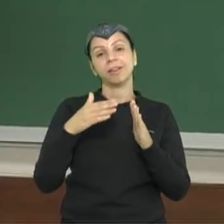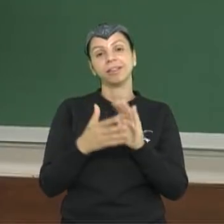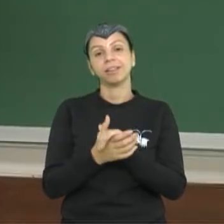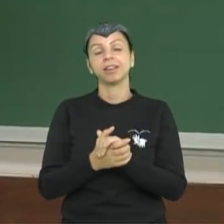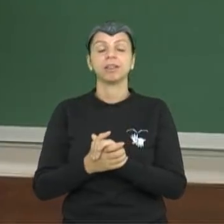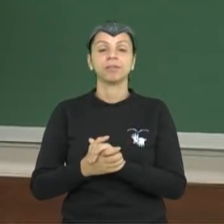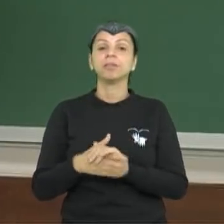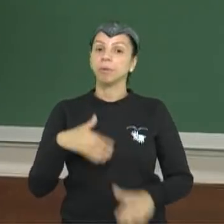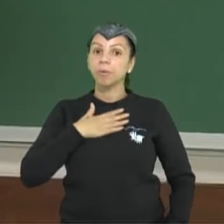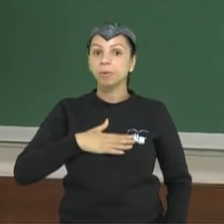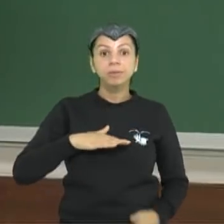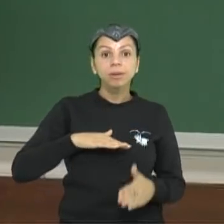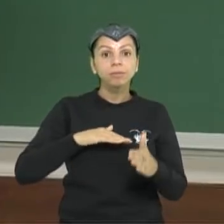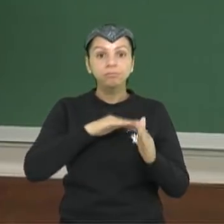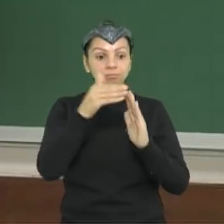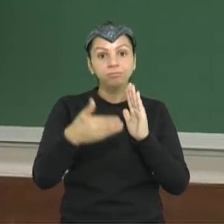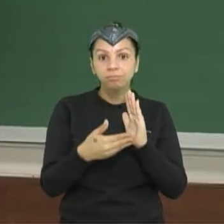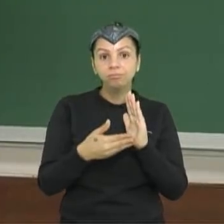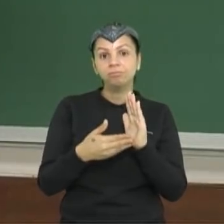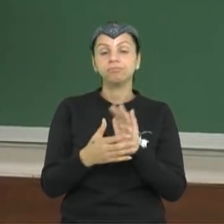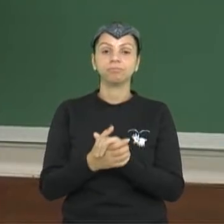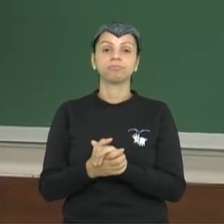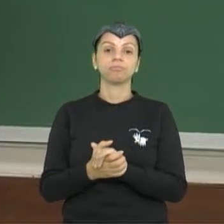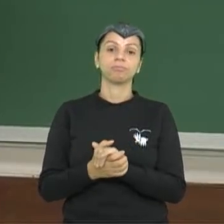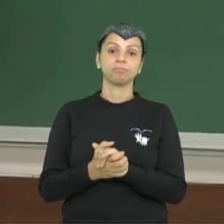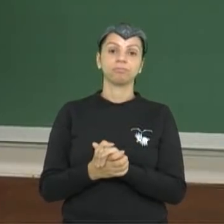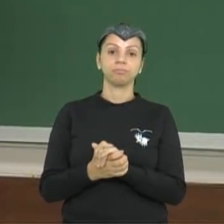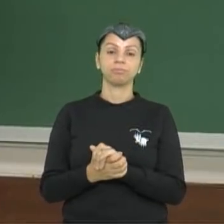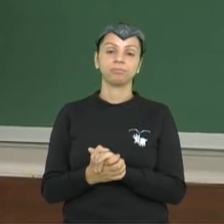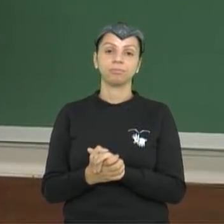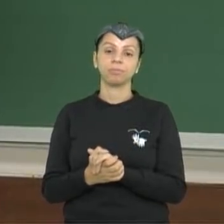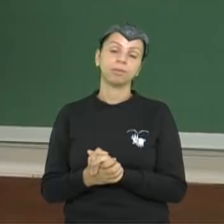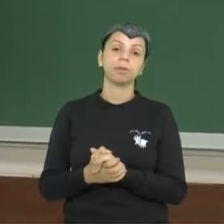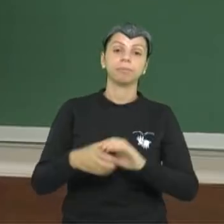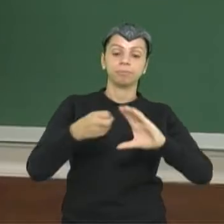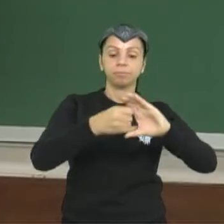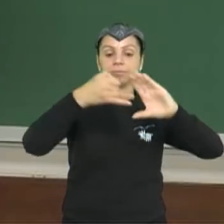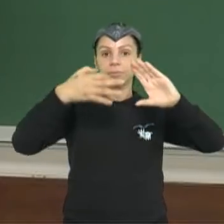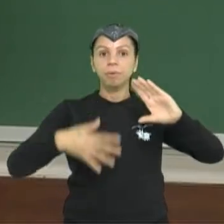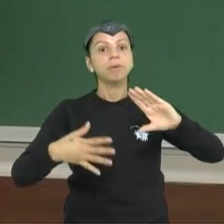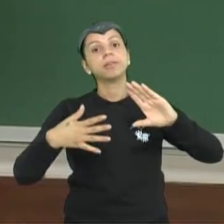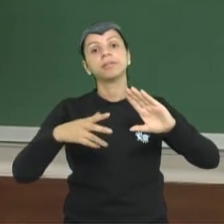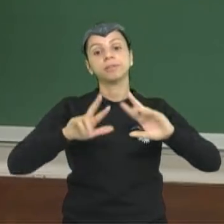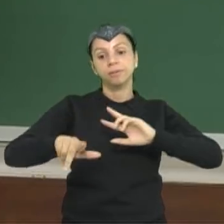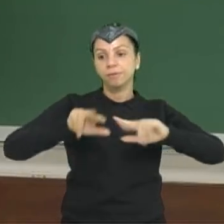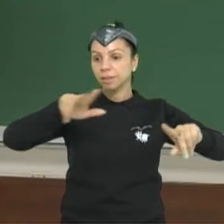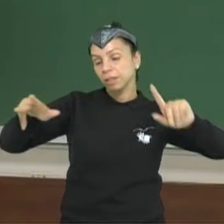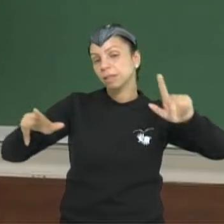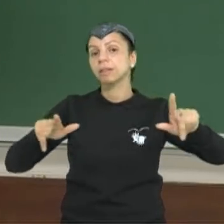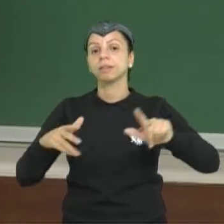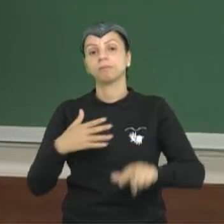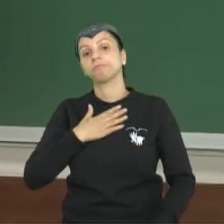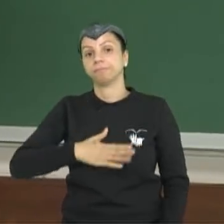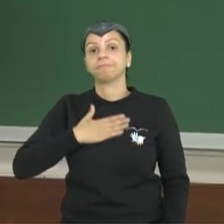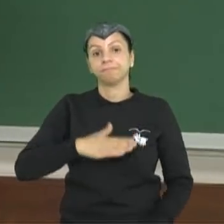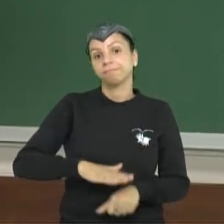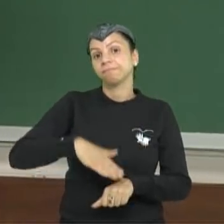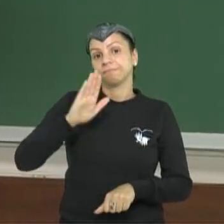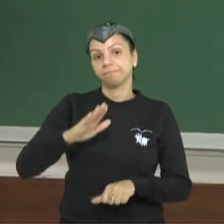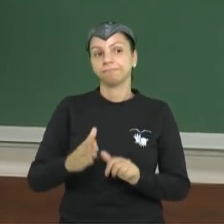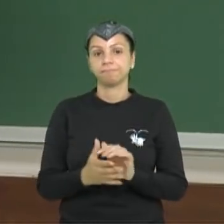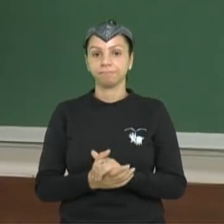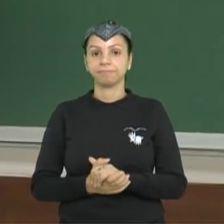inclusive, de todos. Cada um deles tem uma característica diferente, algo que a gente gosta mais, né?